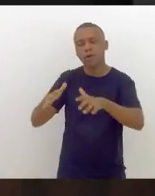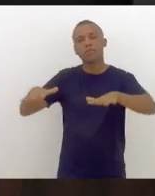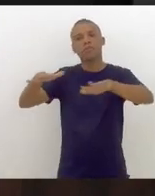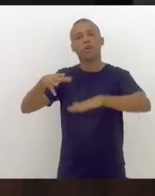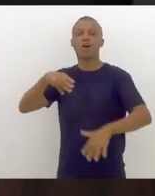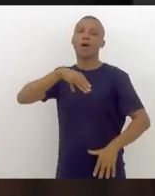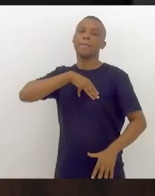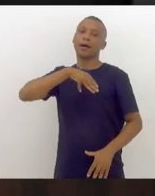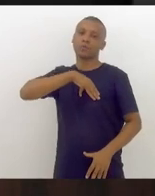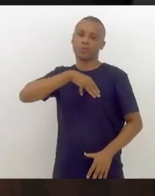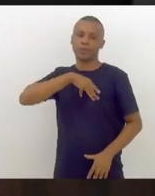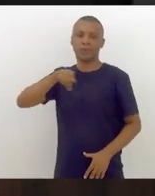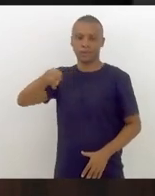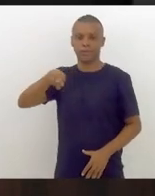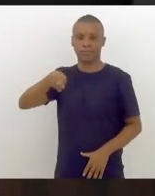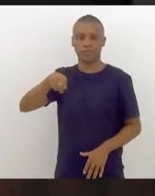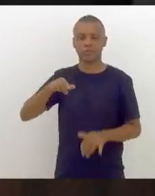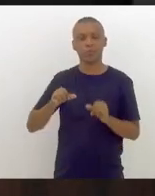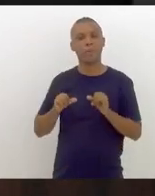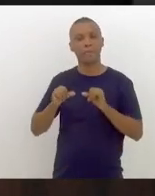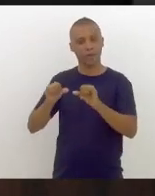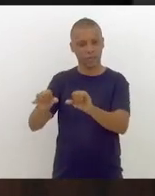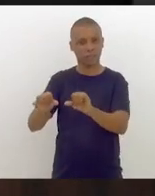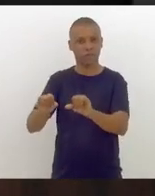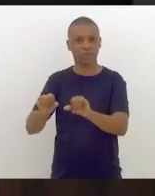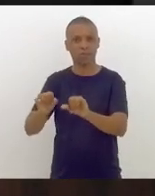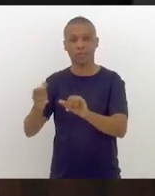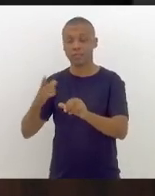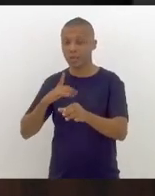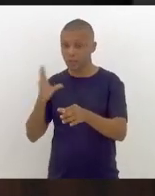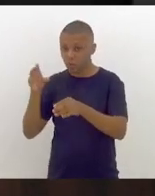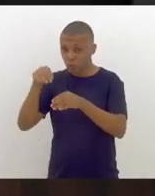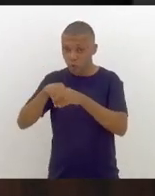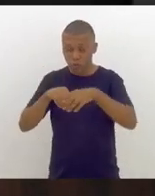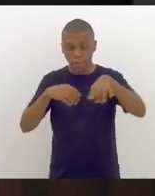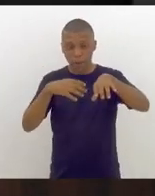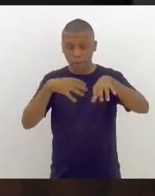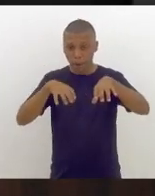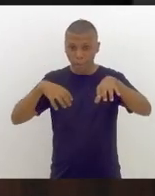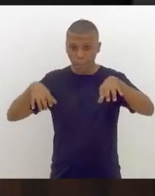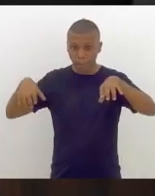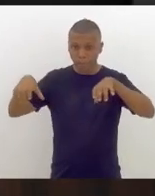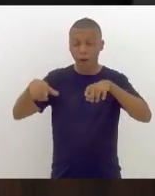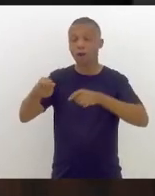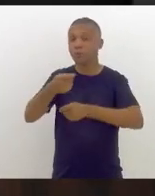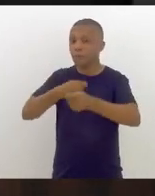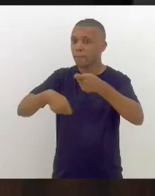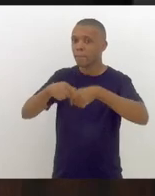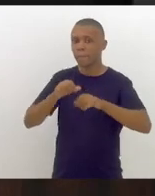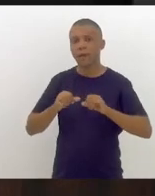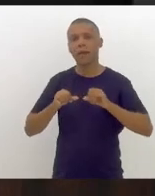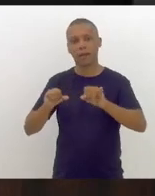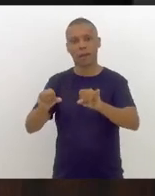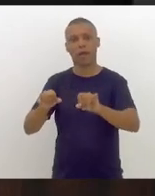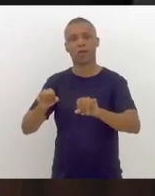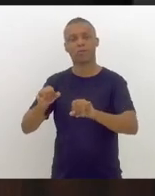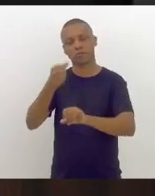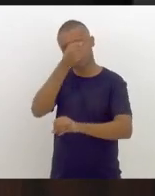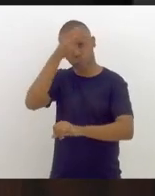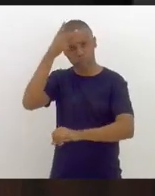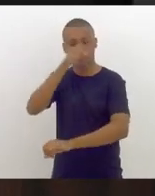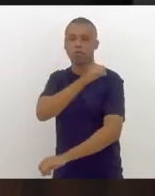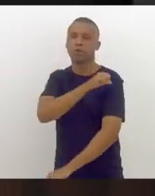Galvão 58 bairro Madureira qual faz parte integrante do complexo de condomínios que integram um Mercadão de Madureira no município do Rio de